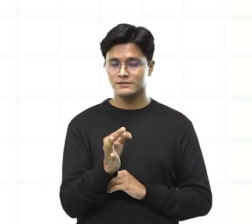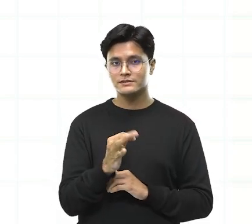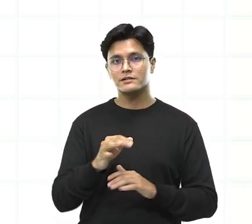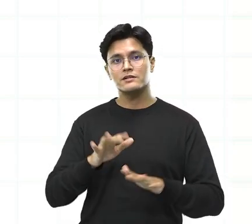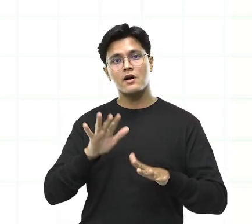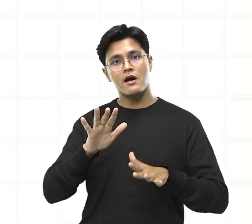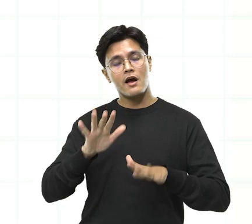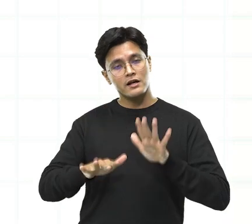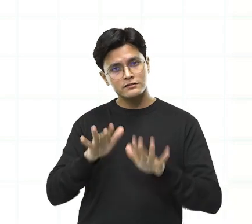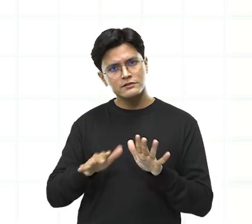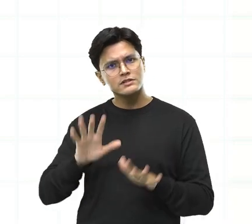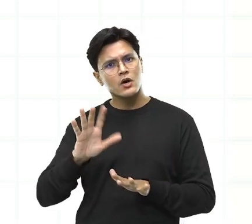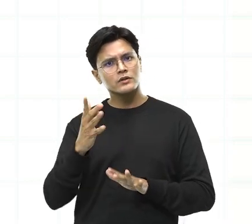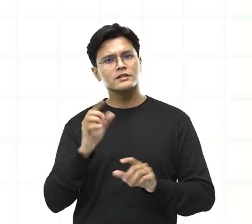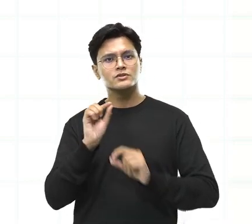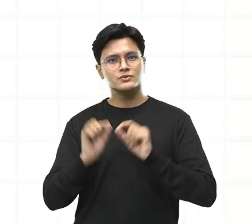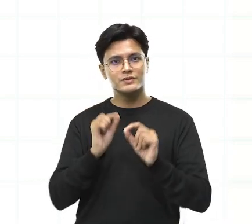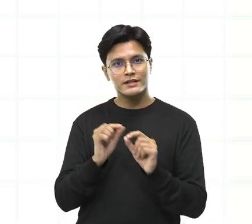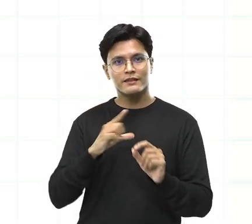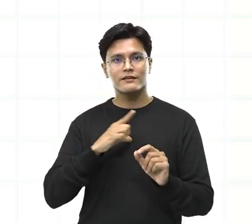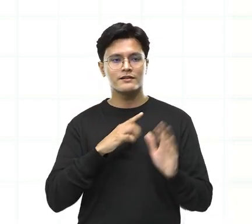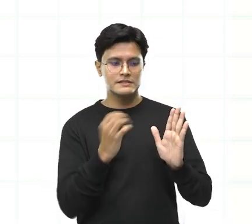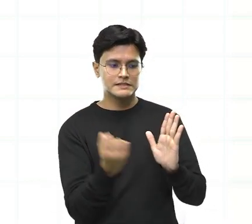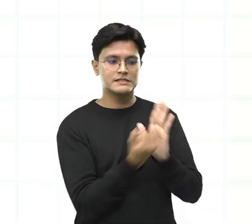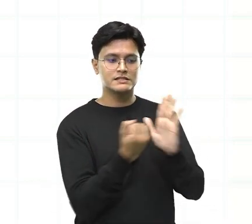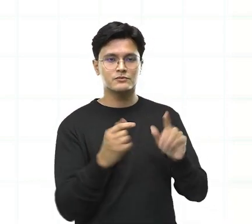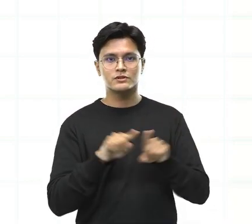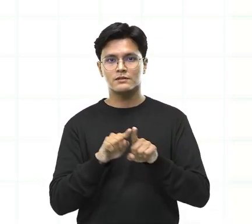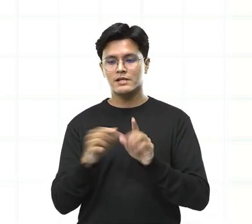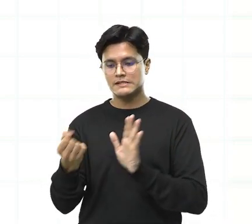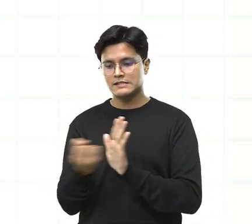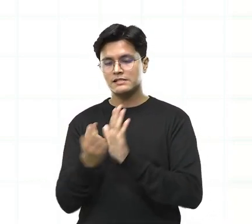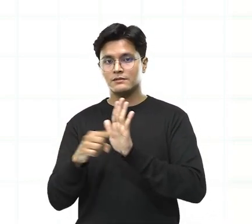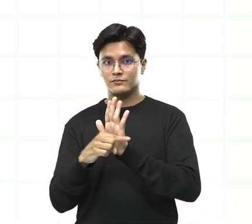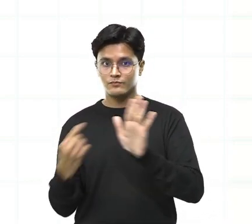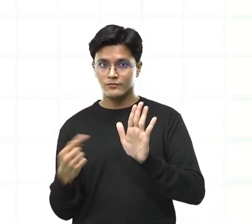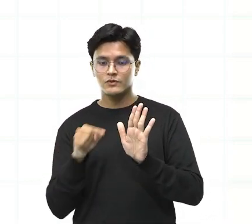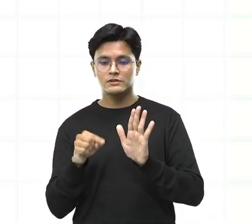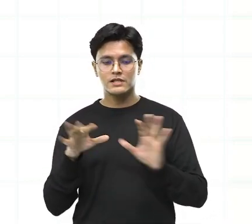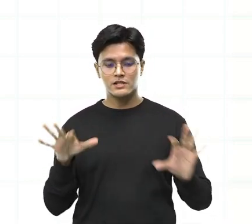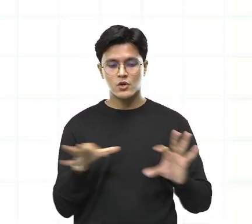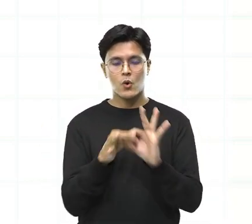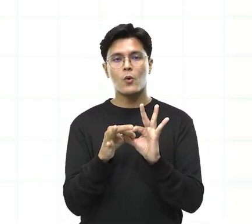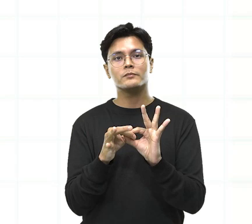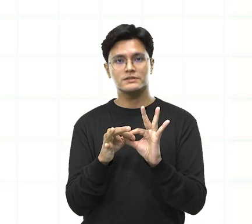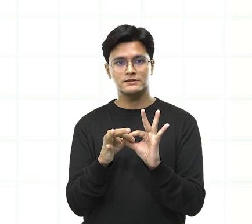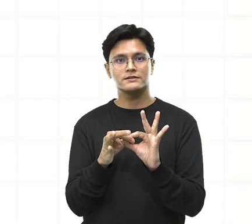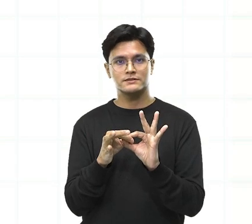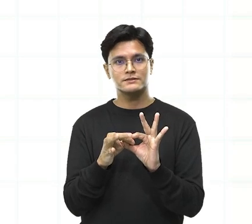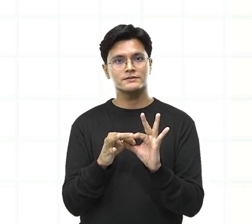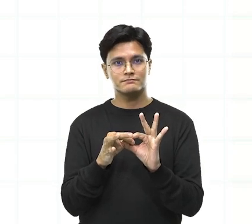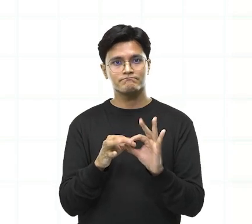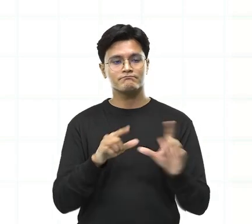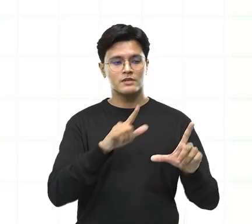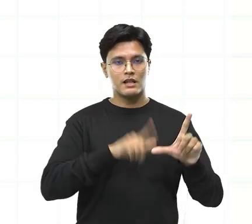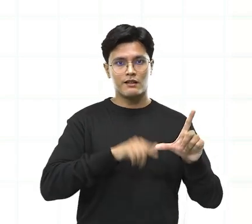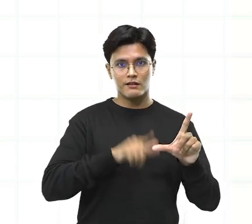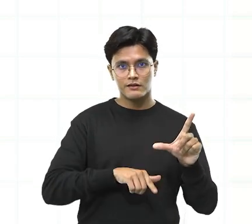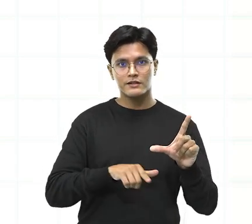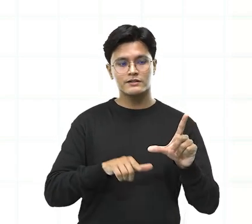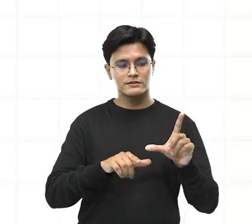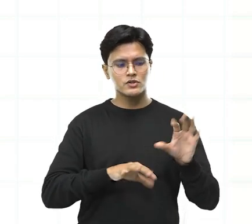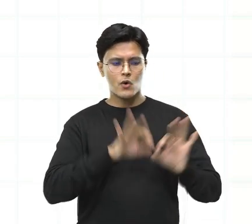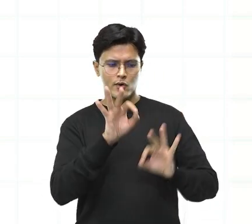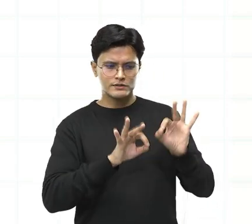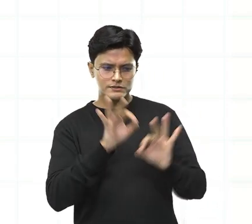e logotipo estarem combinados, ou seja, as letras do logotipo são combinadas para constituir o símbolo. É o que